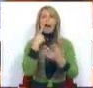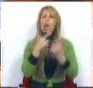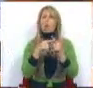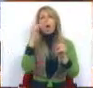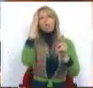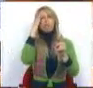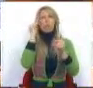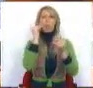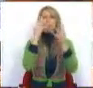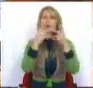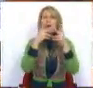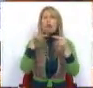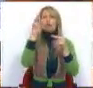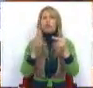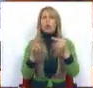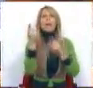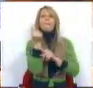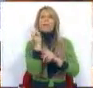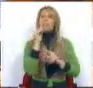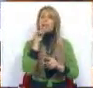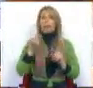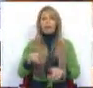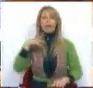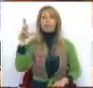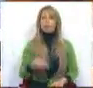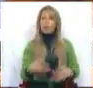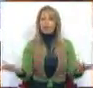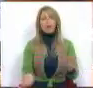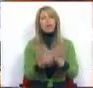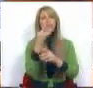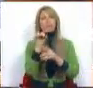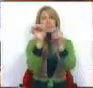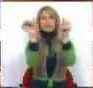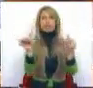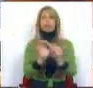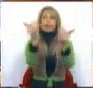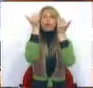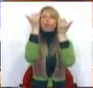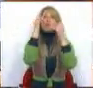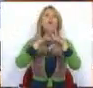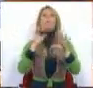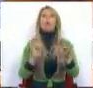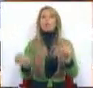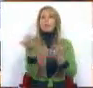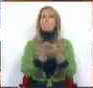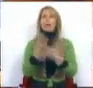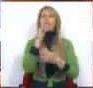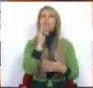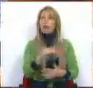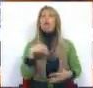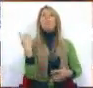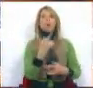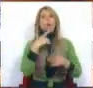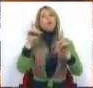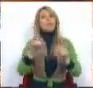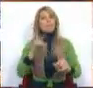da terra em Portugal. E, portanto, a criação desse sistema de informação sobre o mercado de terras é para nós também um